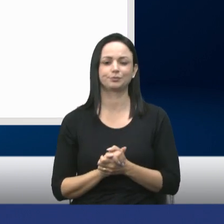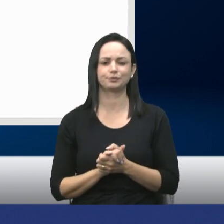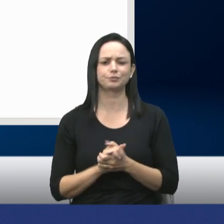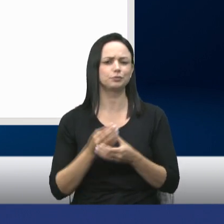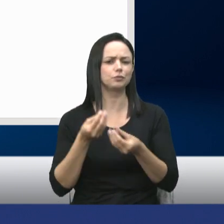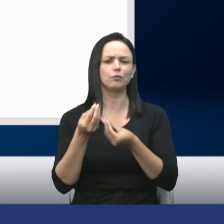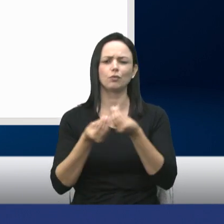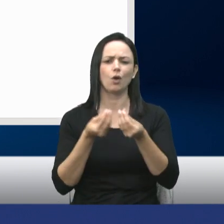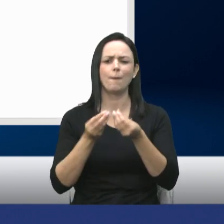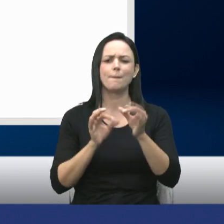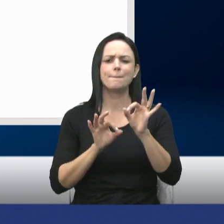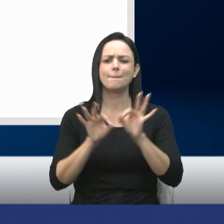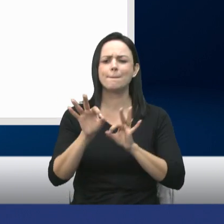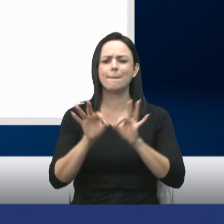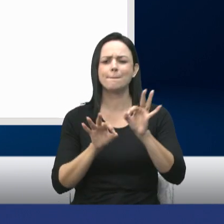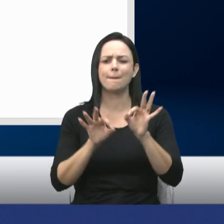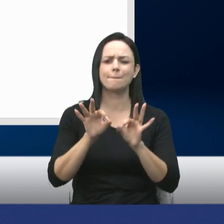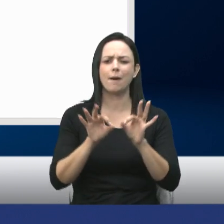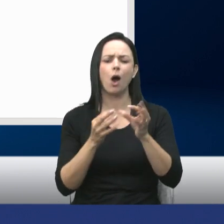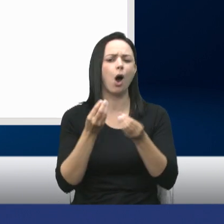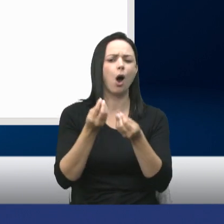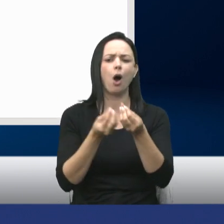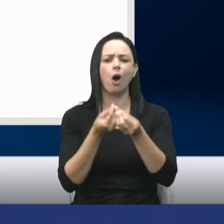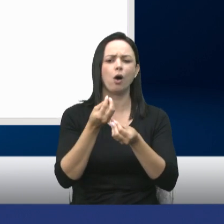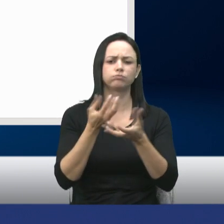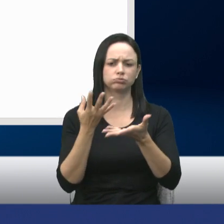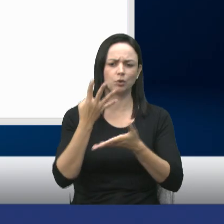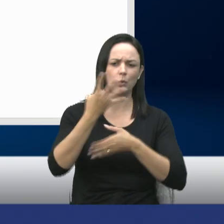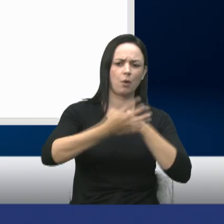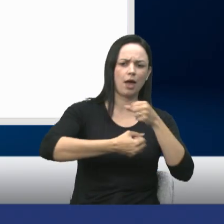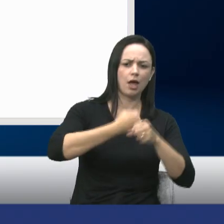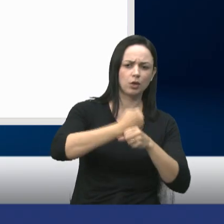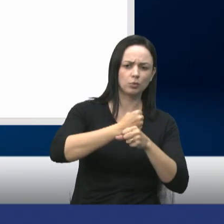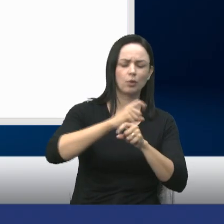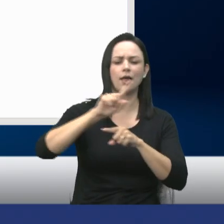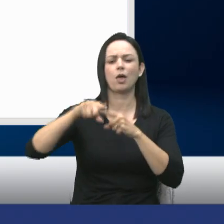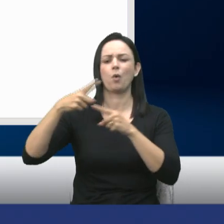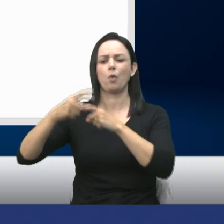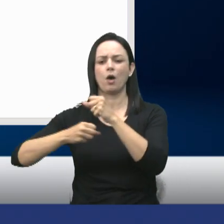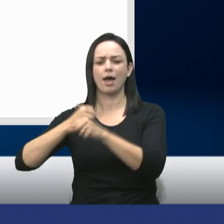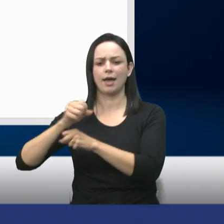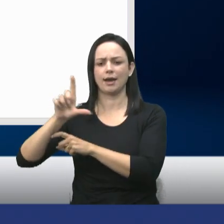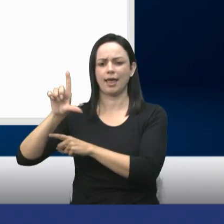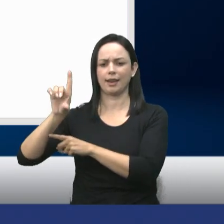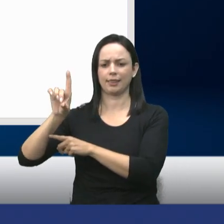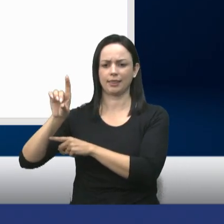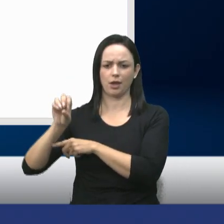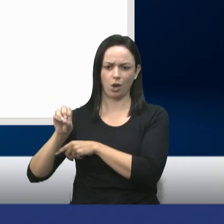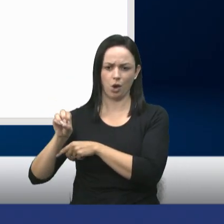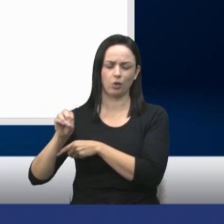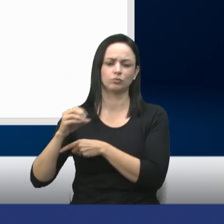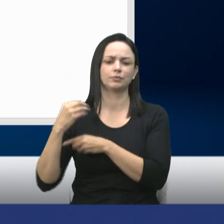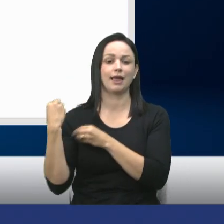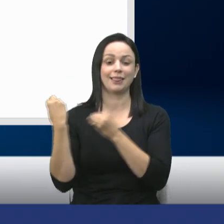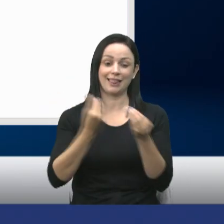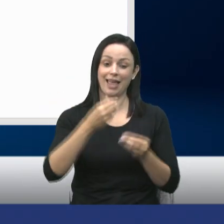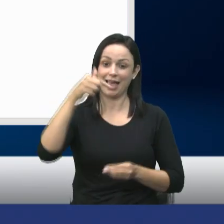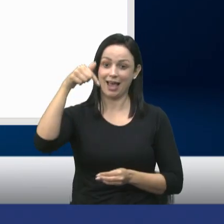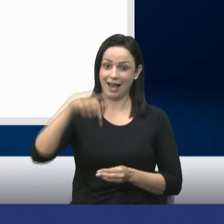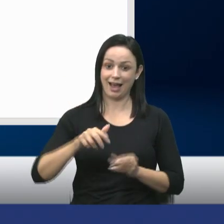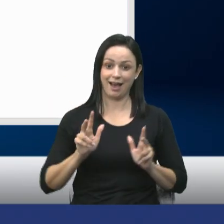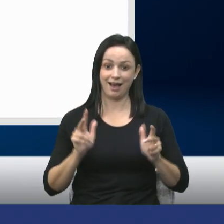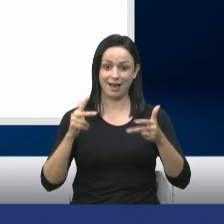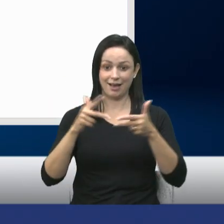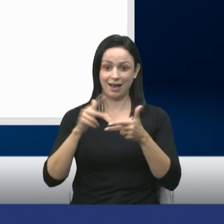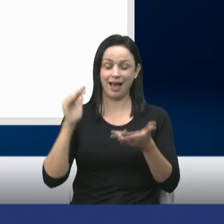Esse PPA, esse planejamento para os próximos 4 anos e para a LDO, que a gente deve estar entregando aqui na Câmara até